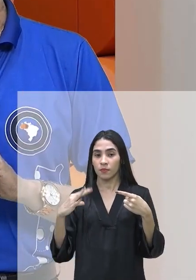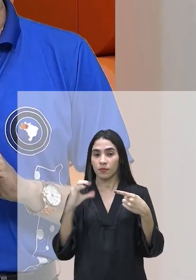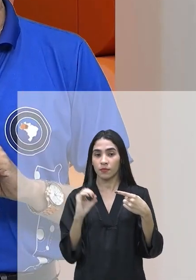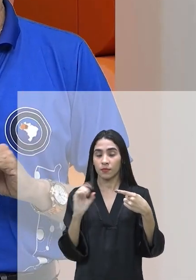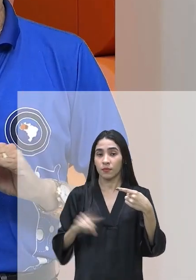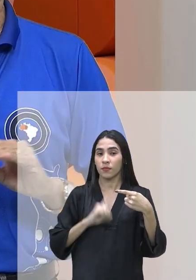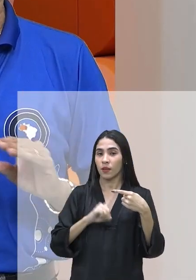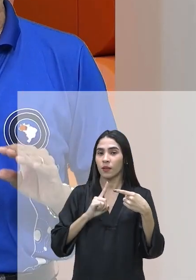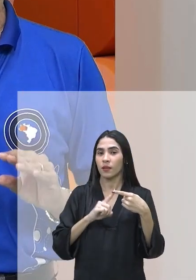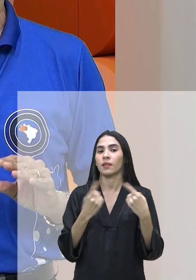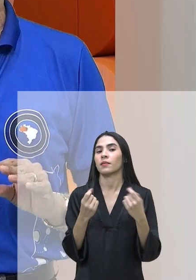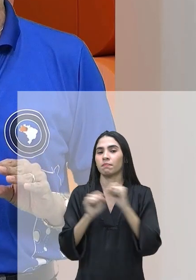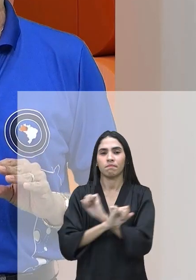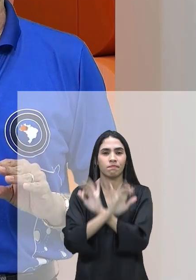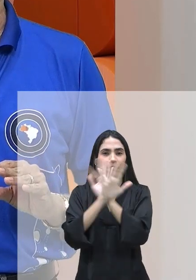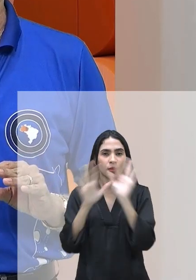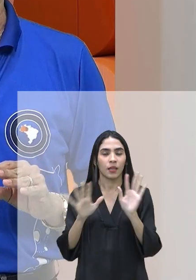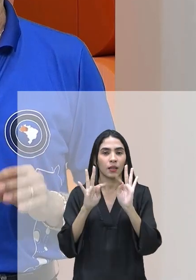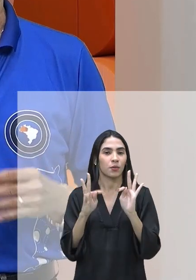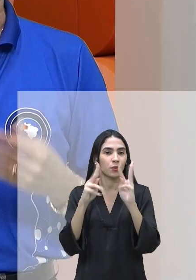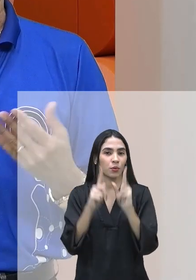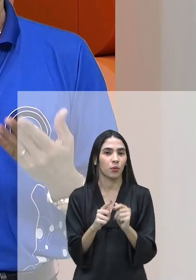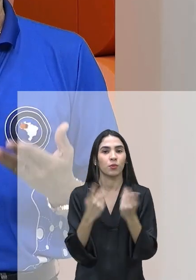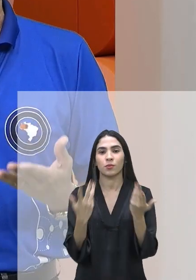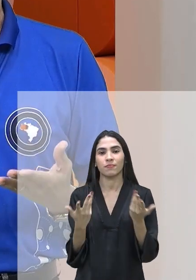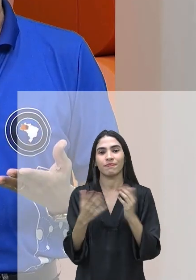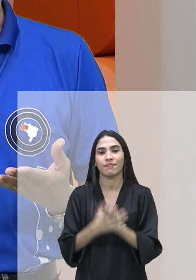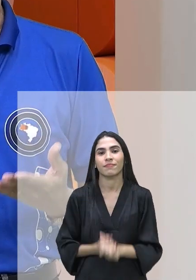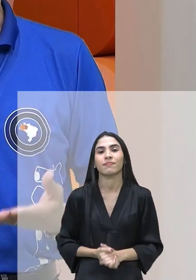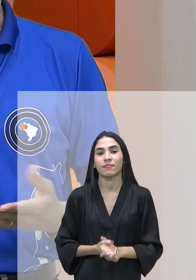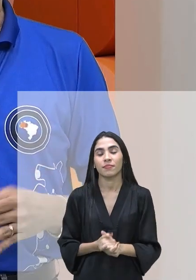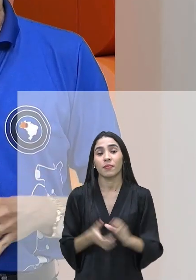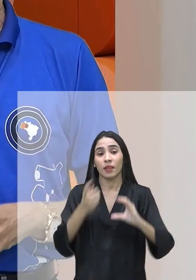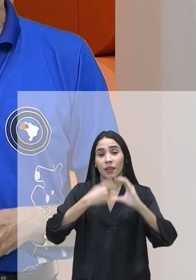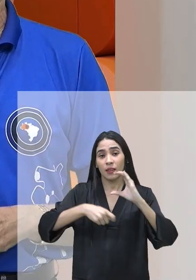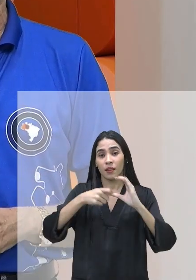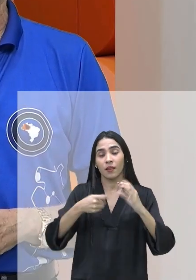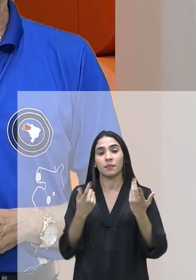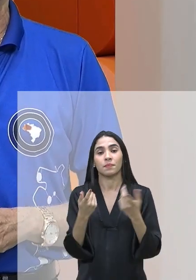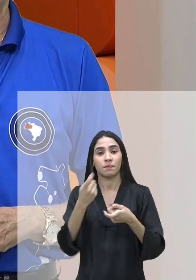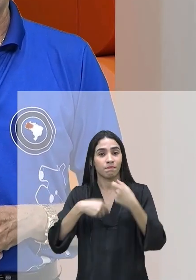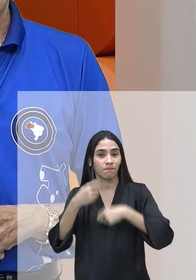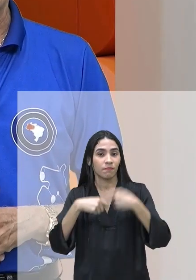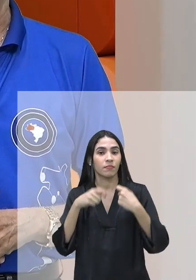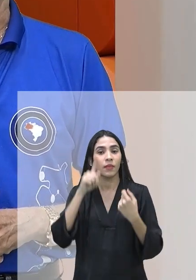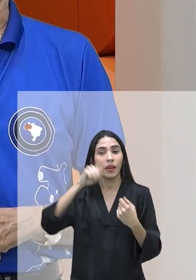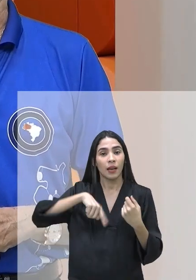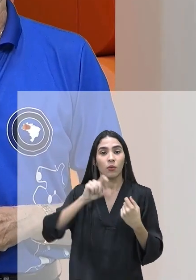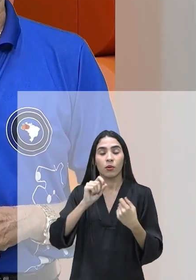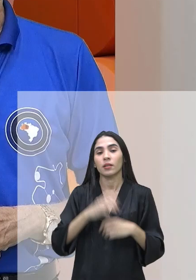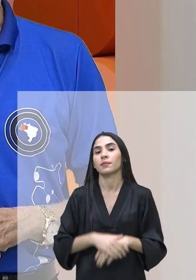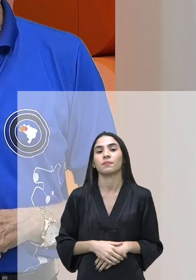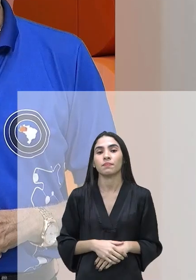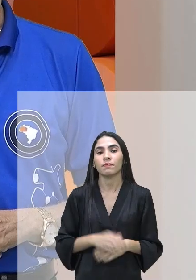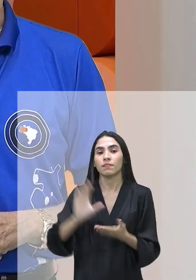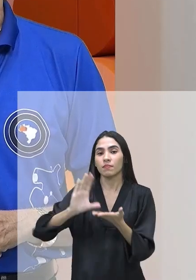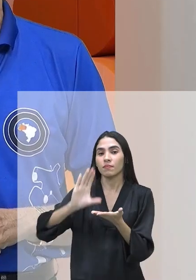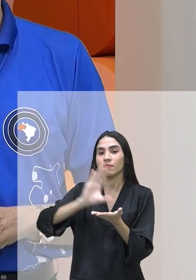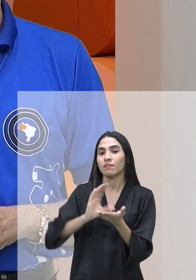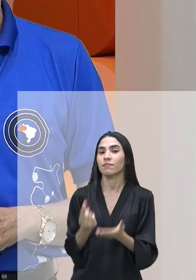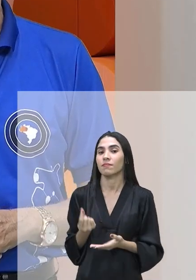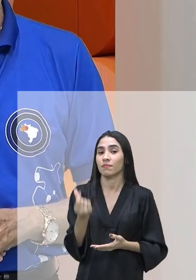está muito claro para todos nós. O capital econômico é aquele que advém de